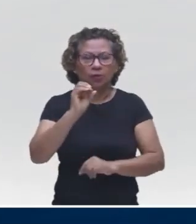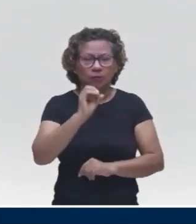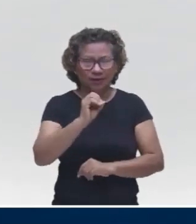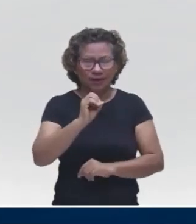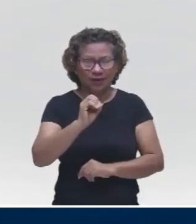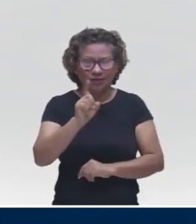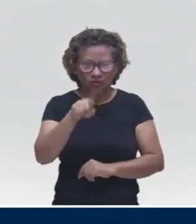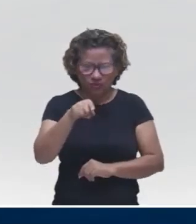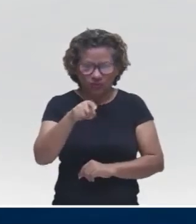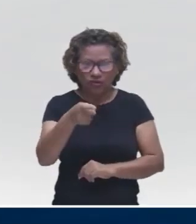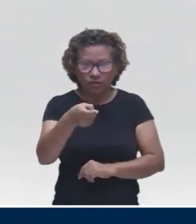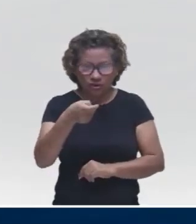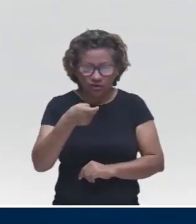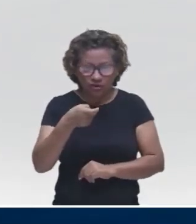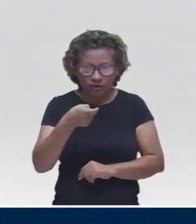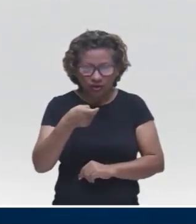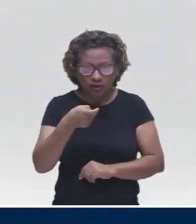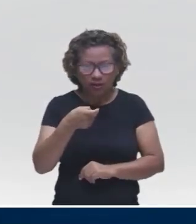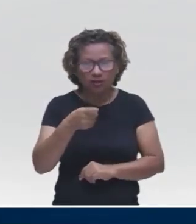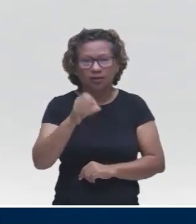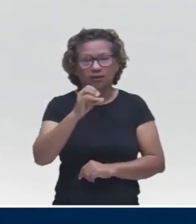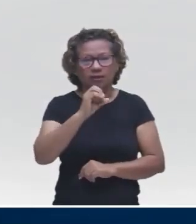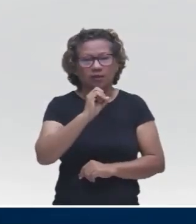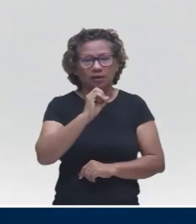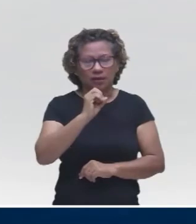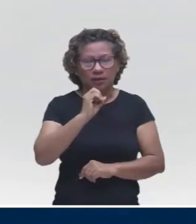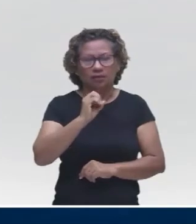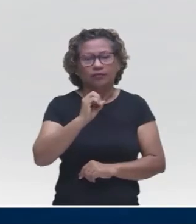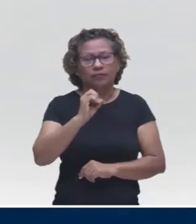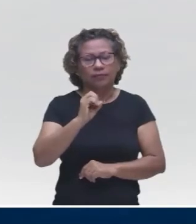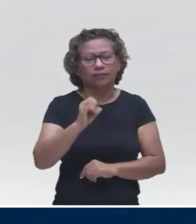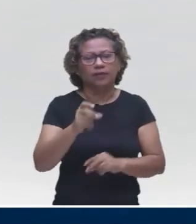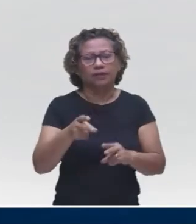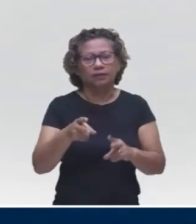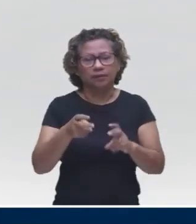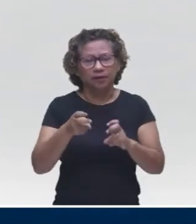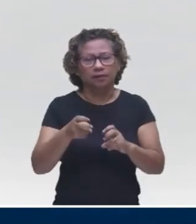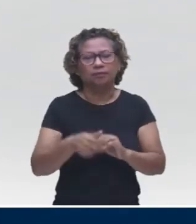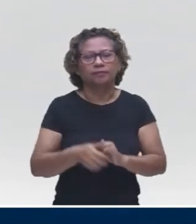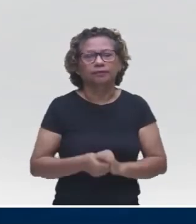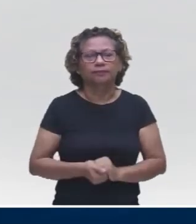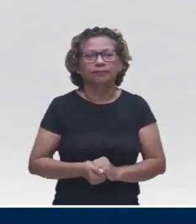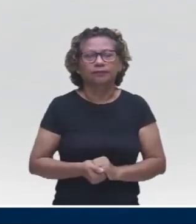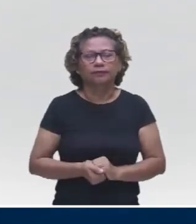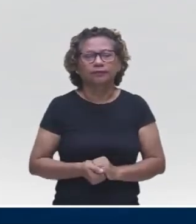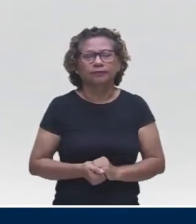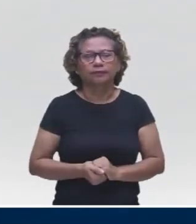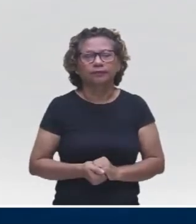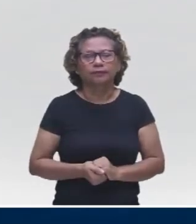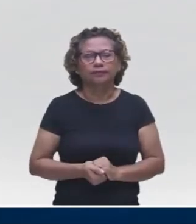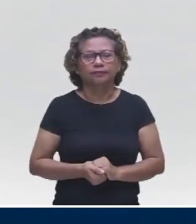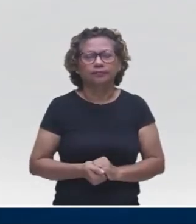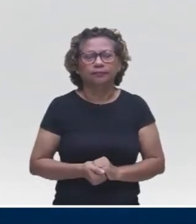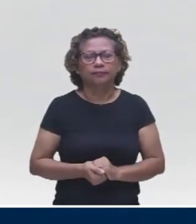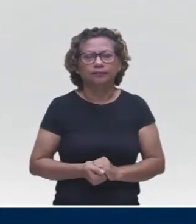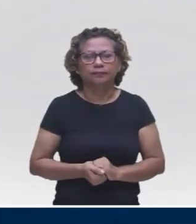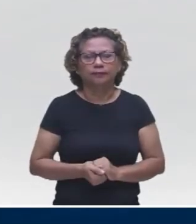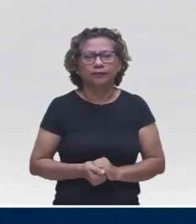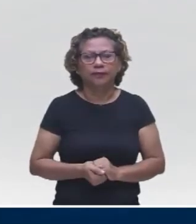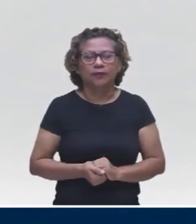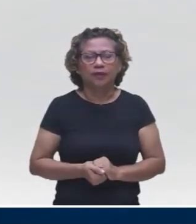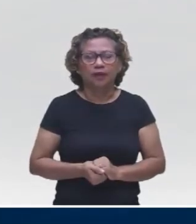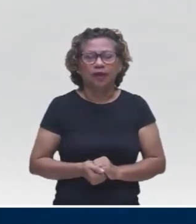x. O ponto pertence ao eixo da ordenada, no 5. E, na raiz da